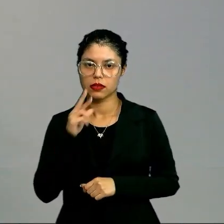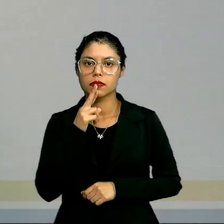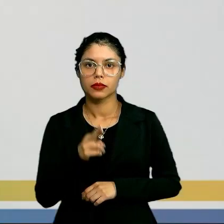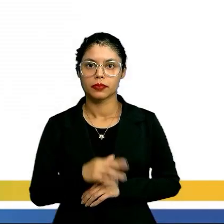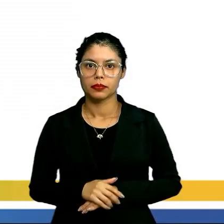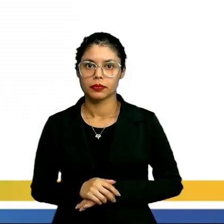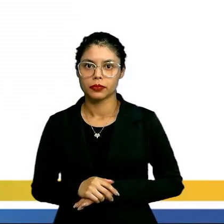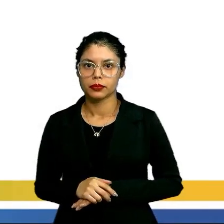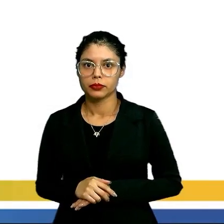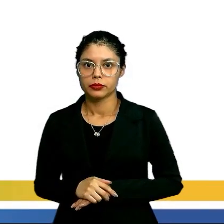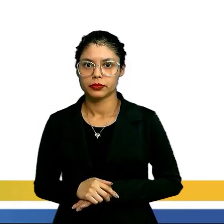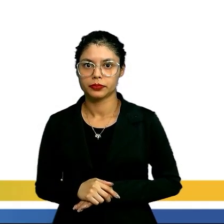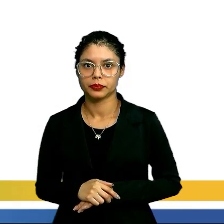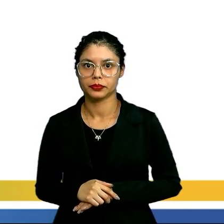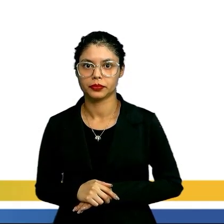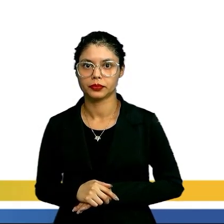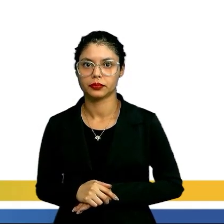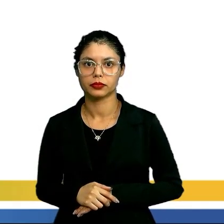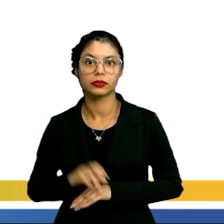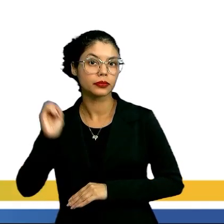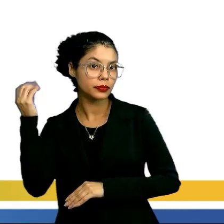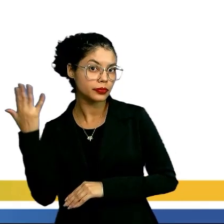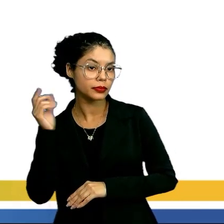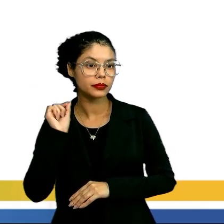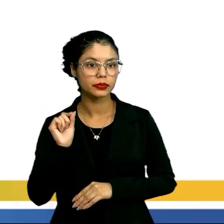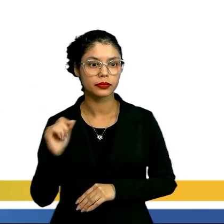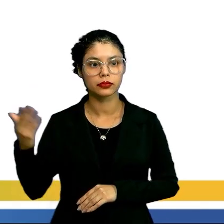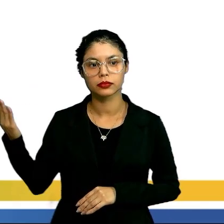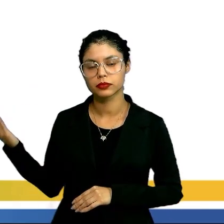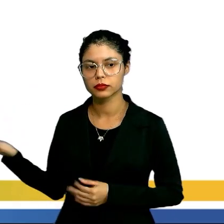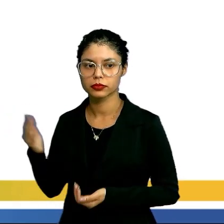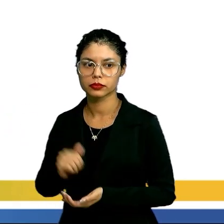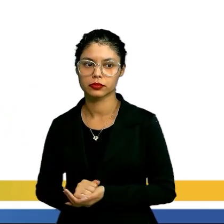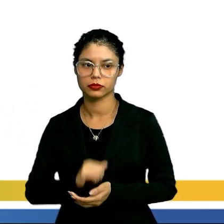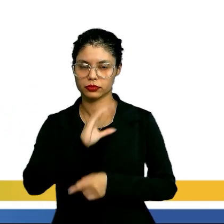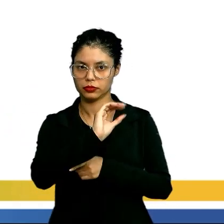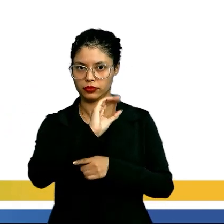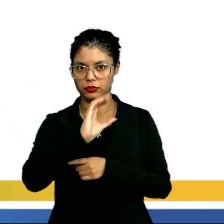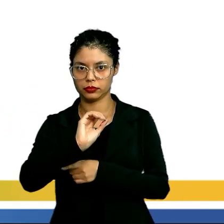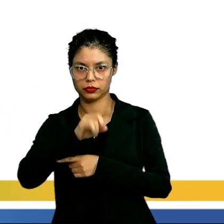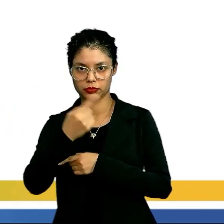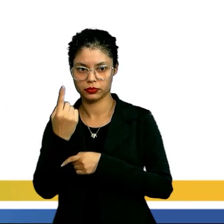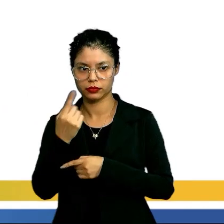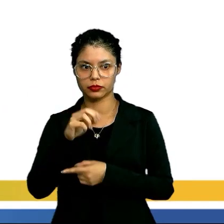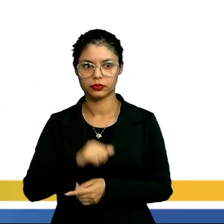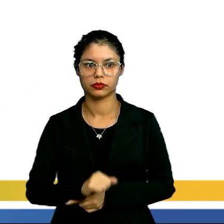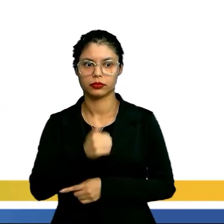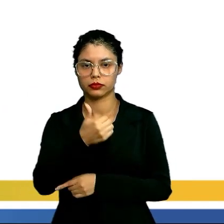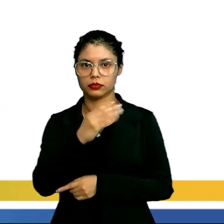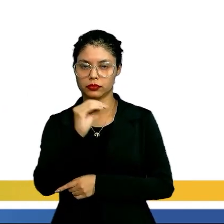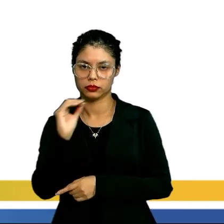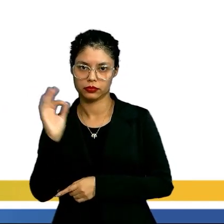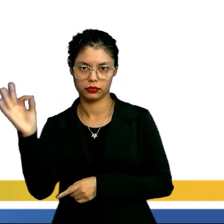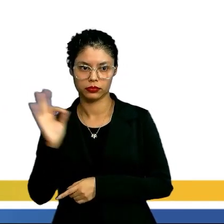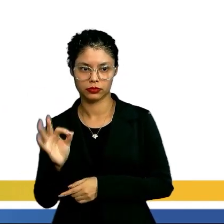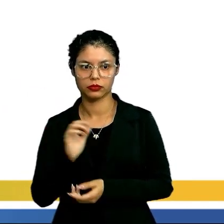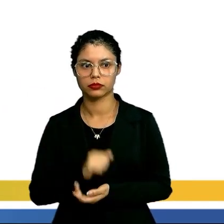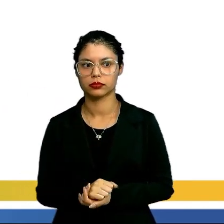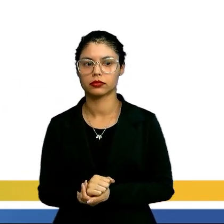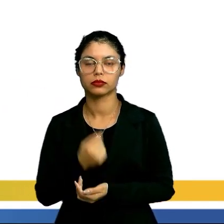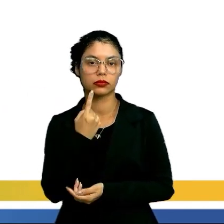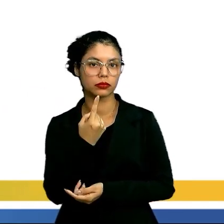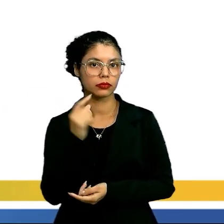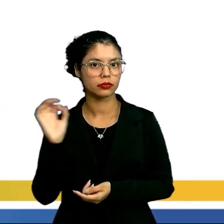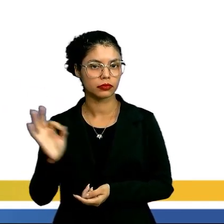calcular. Nesse caso, eu tenho a concentração, que é 0,01 mol, e tenho o grau de ionização, que é 1%.